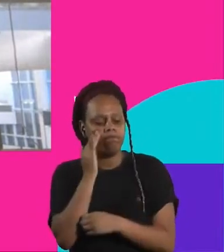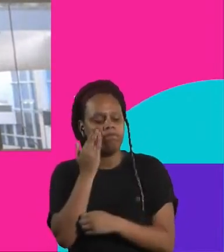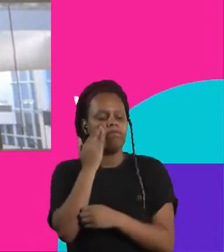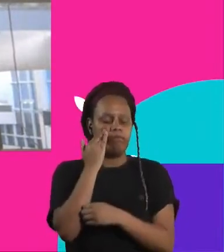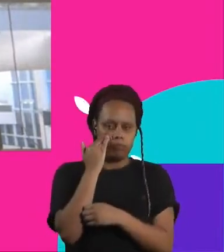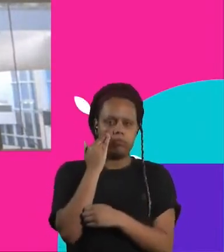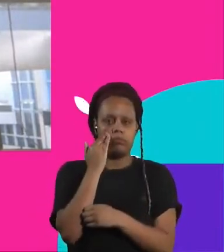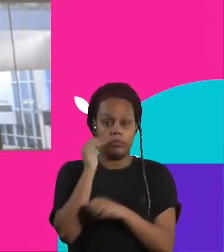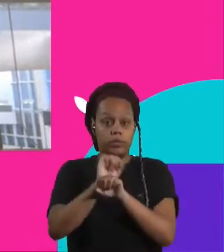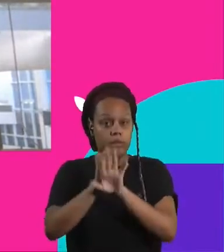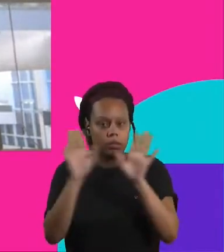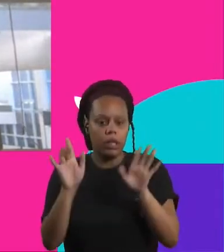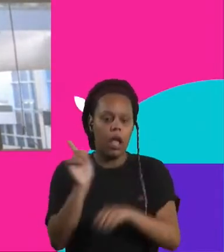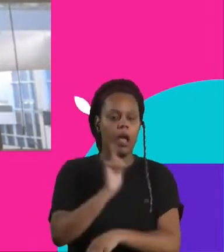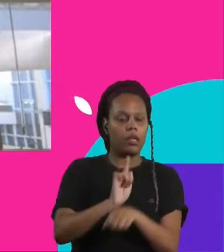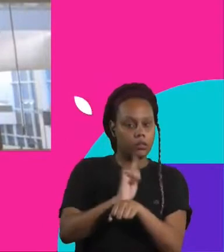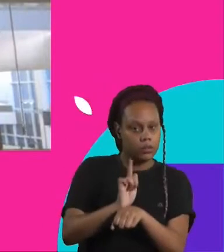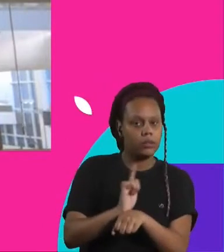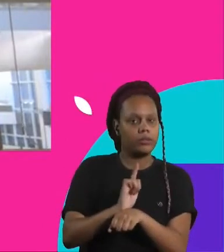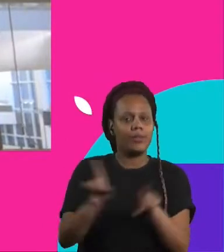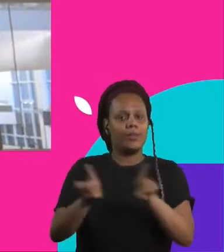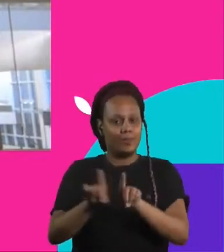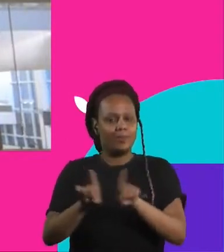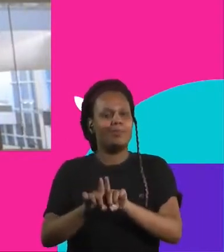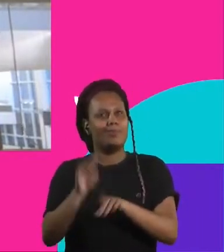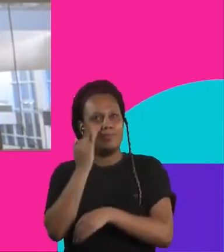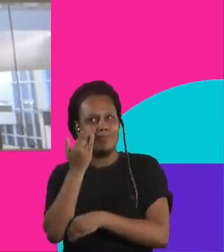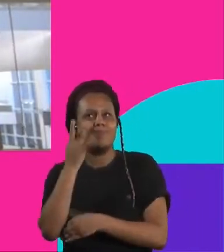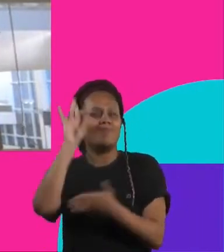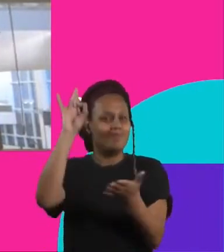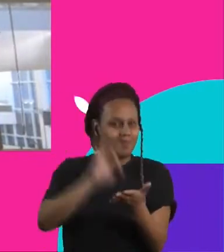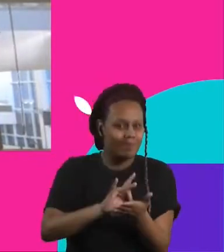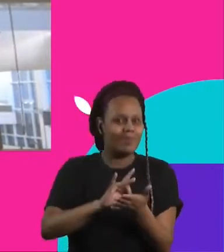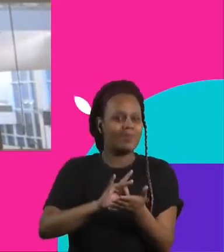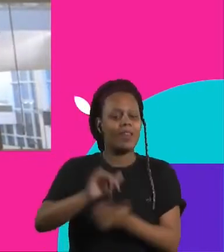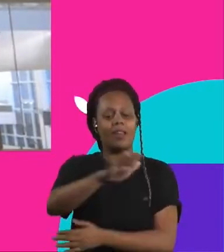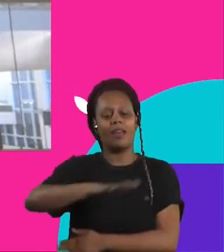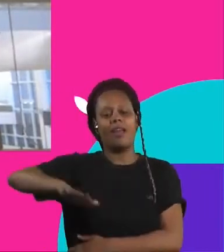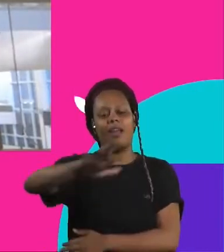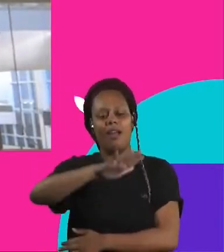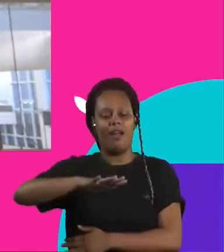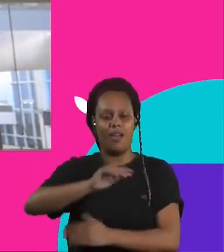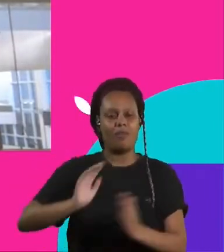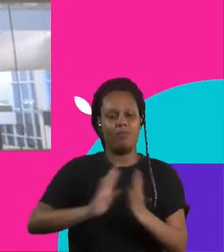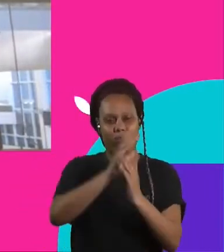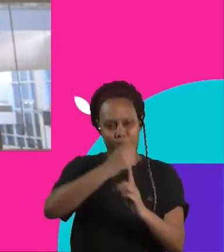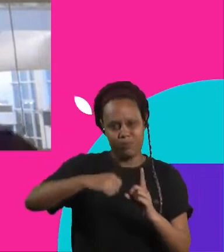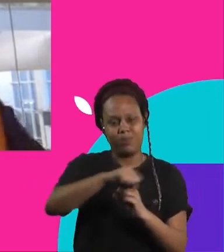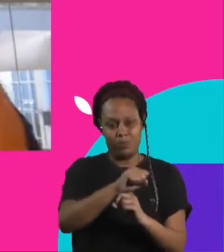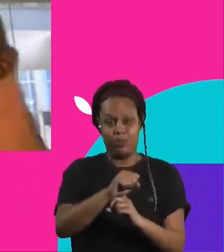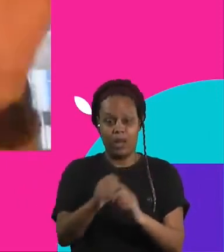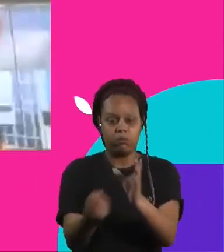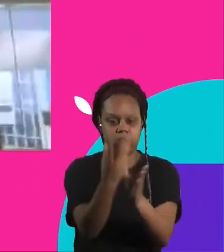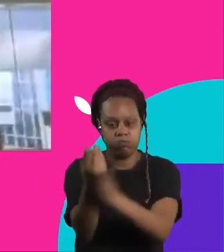gestão, é necessário uma compreensão clara do campo em que o impacto social é gerado, e só aí já existe